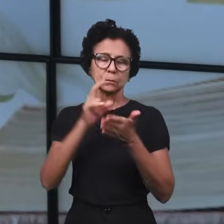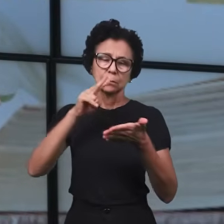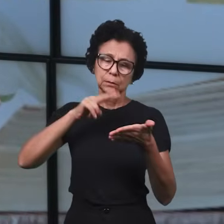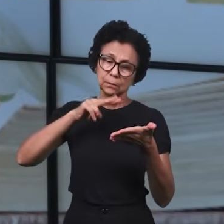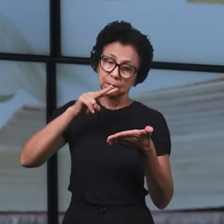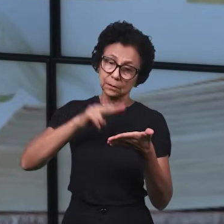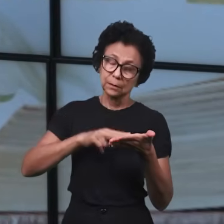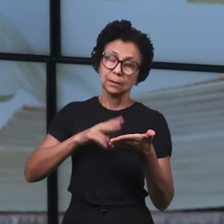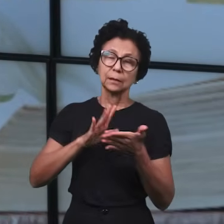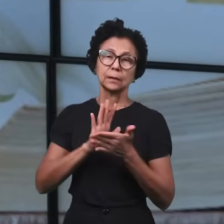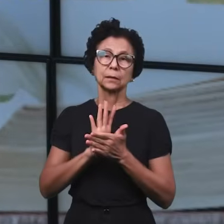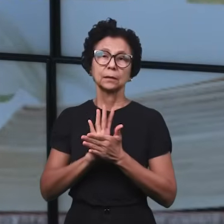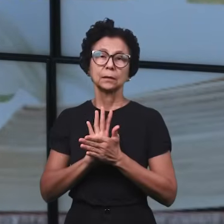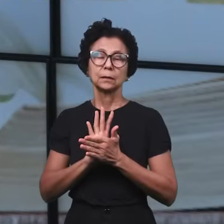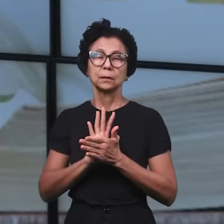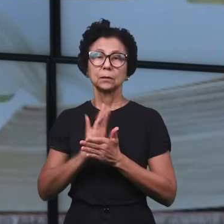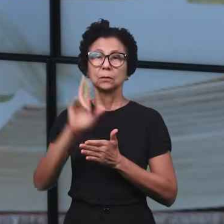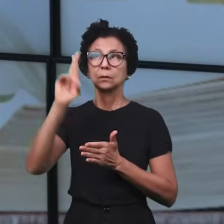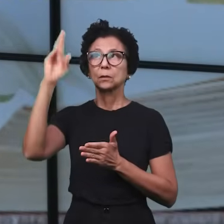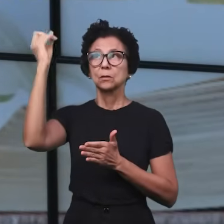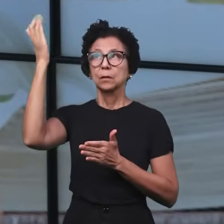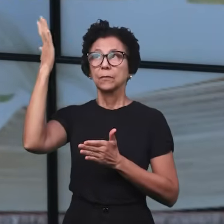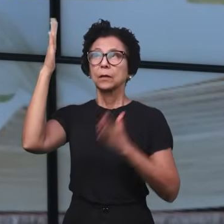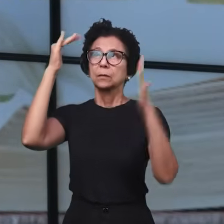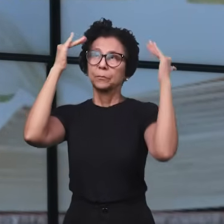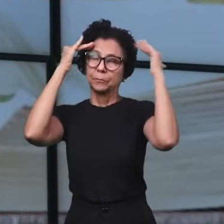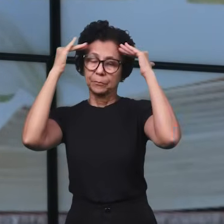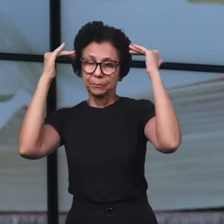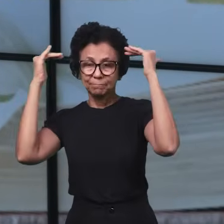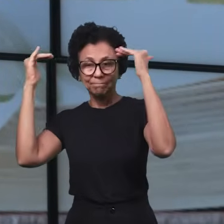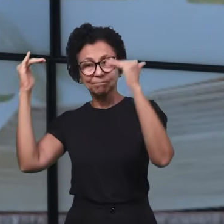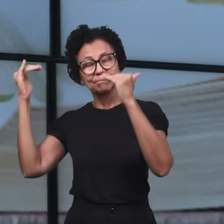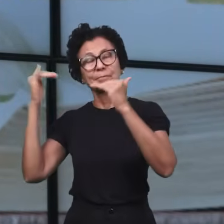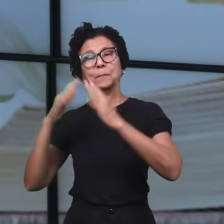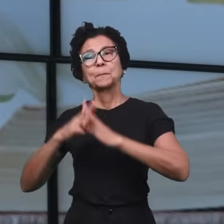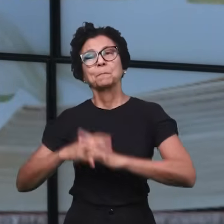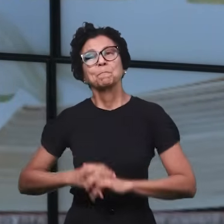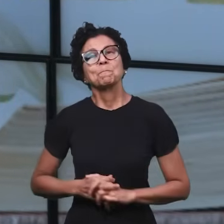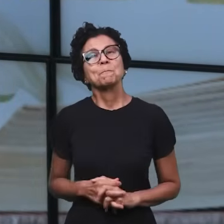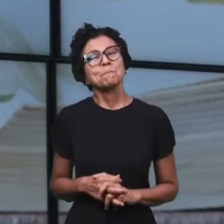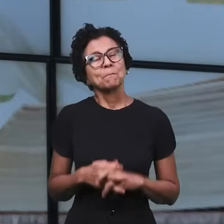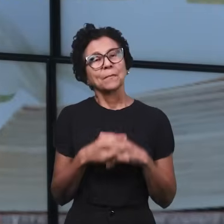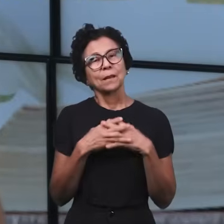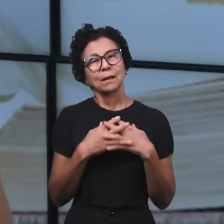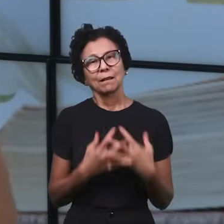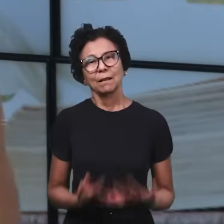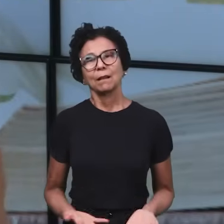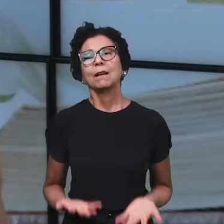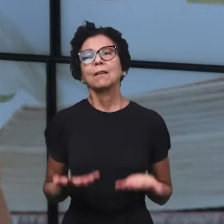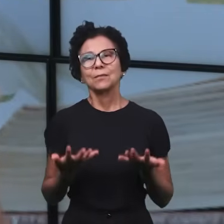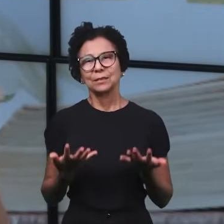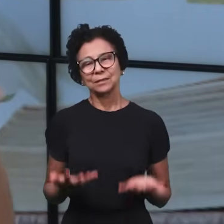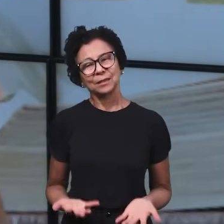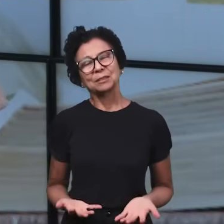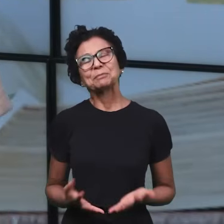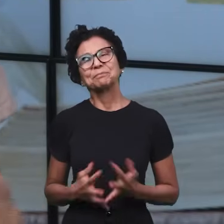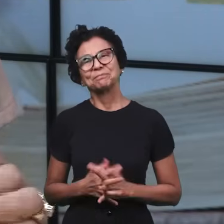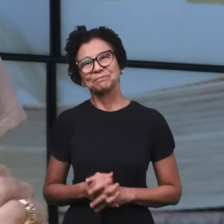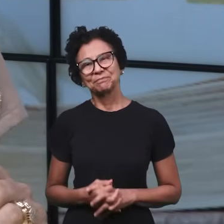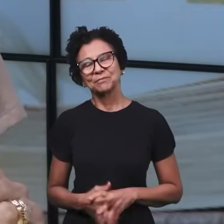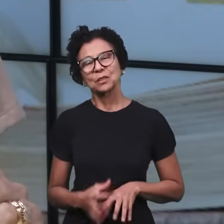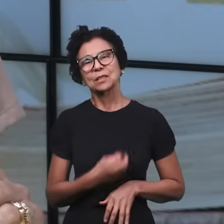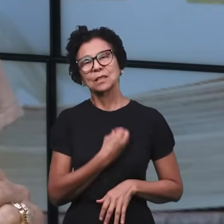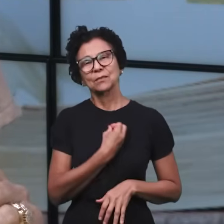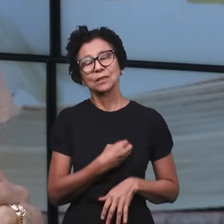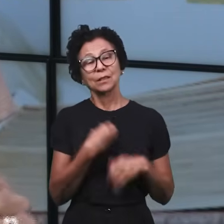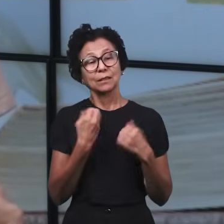estamos lendo a palavra, obedecendo as revelações do Senhor, fica leve para nós vivermos